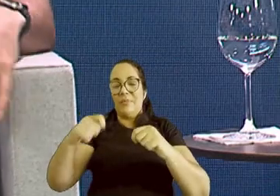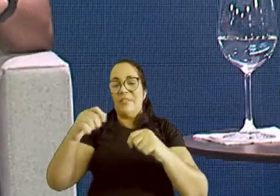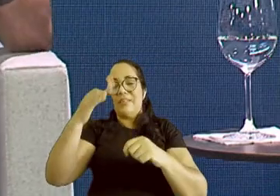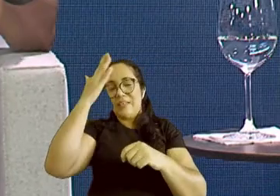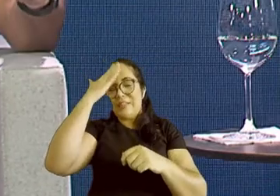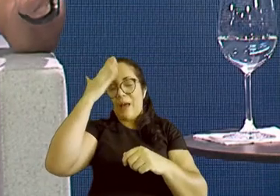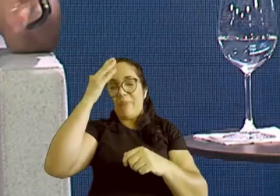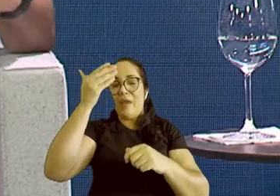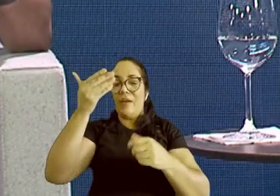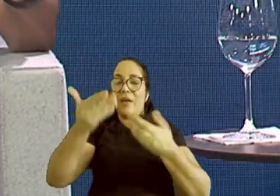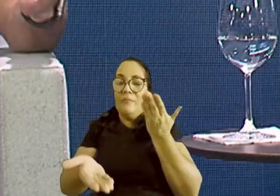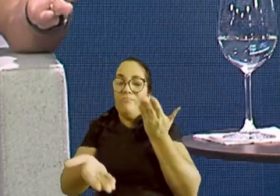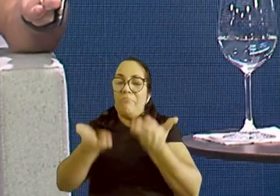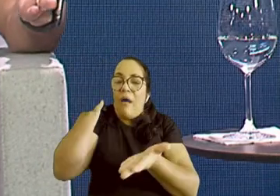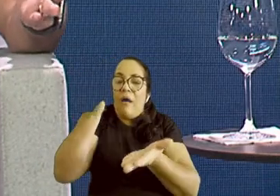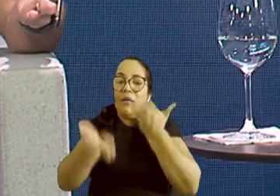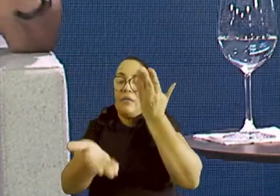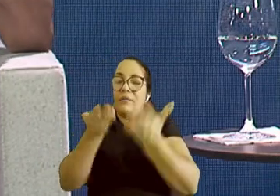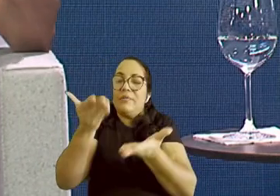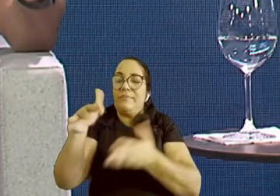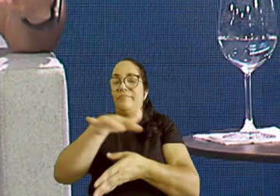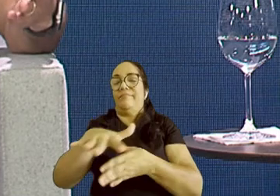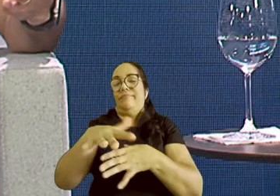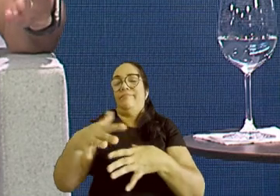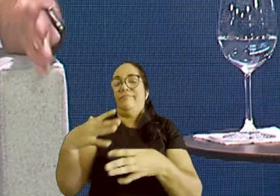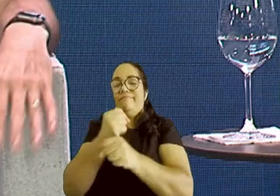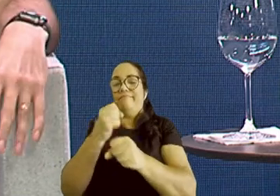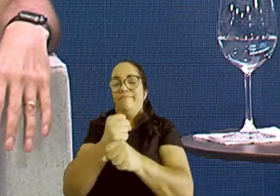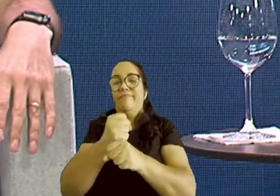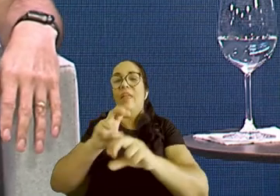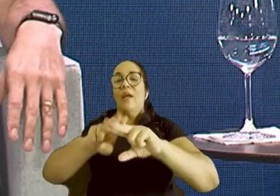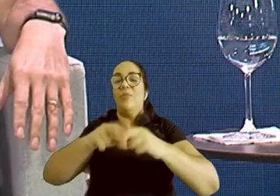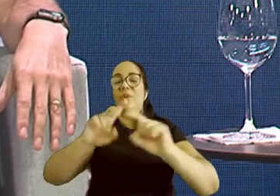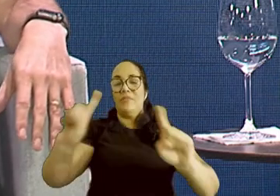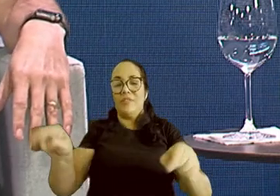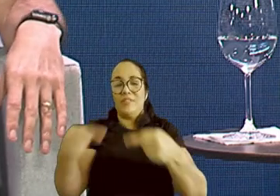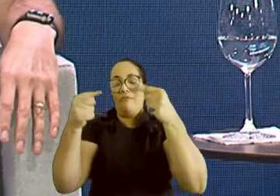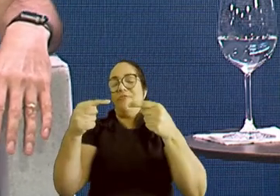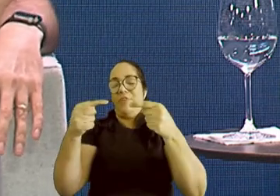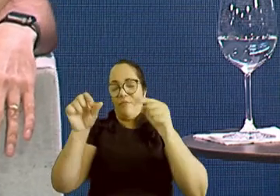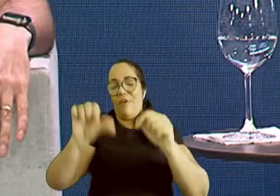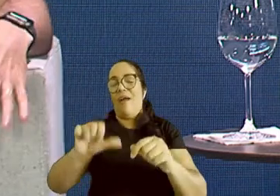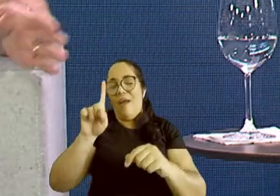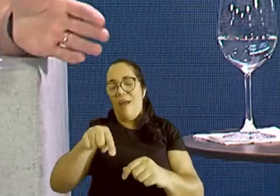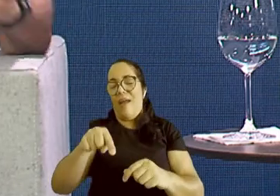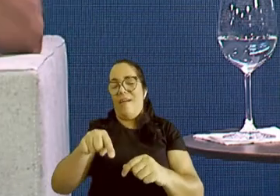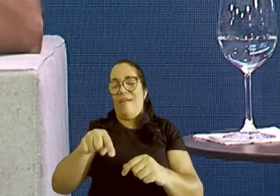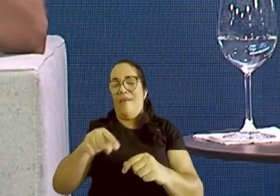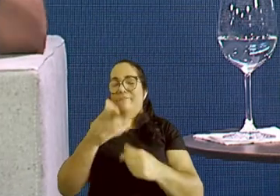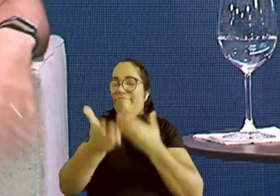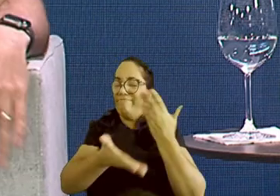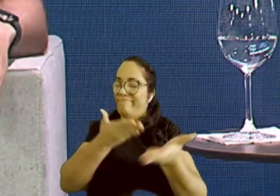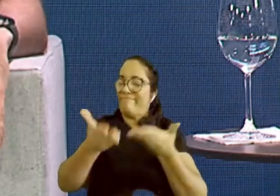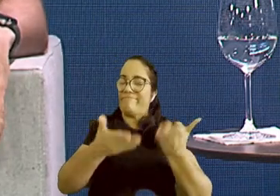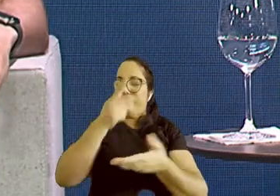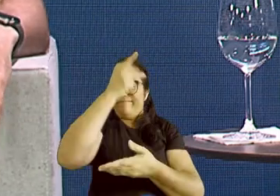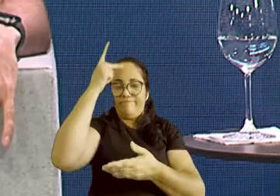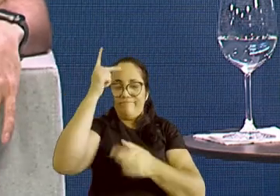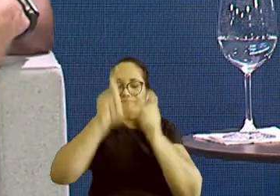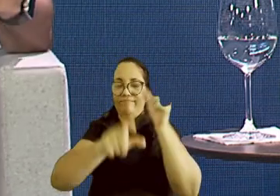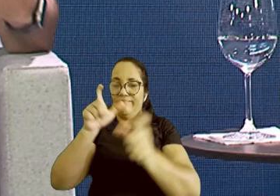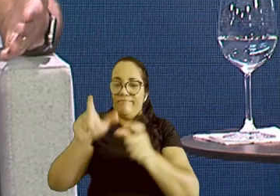e assim Acho que o maior desafio nas trajetória é São pessoas também né então acho que até o sem colaboradores